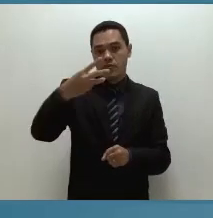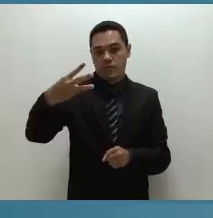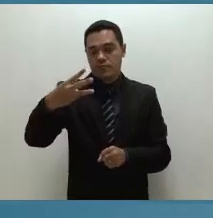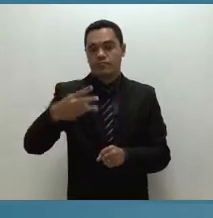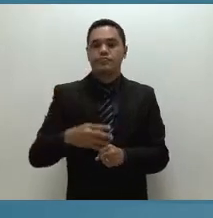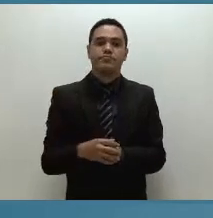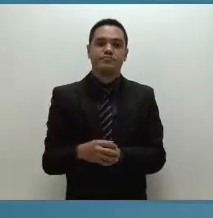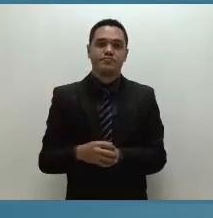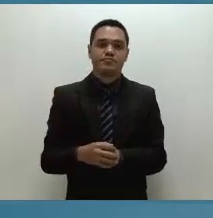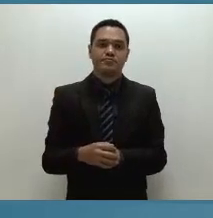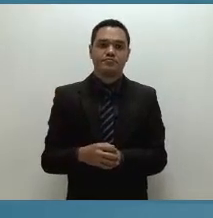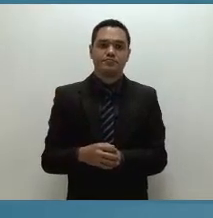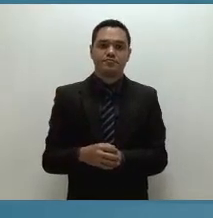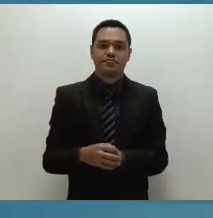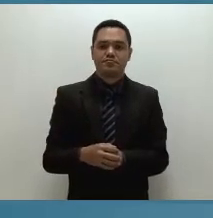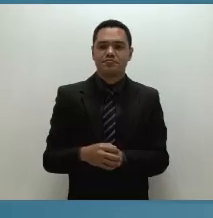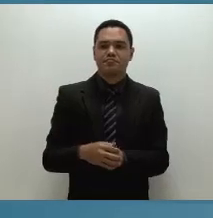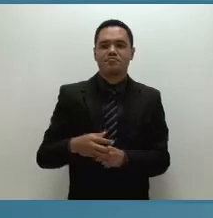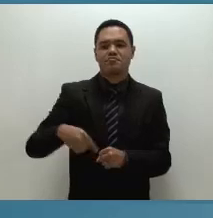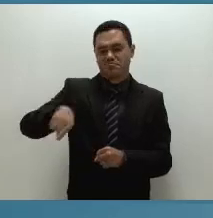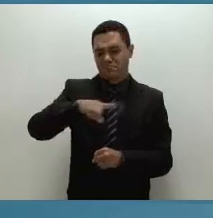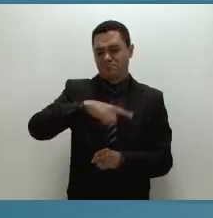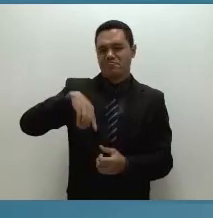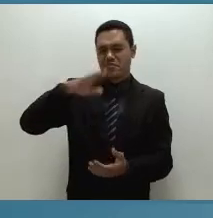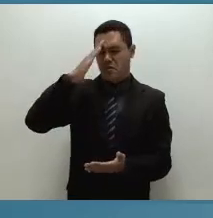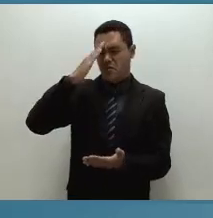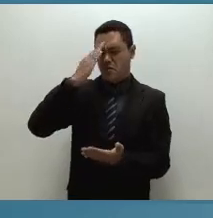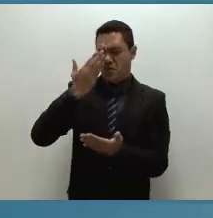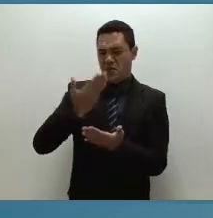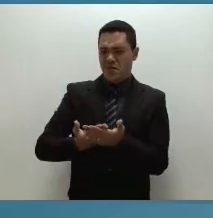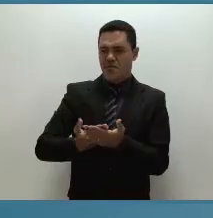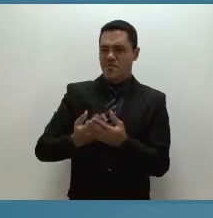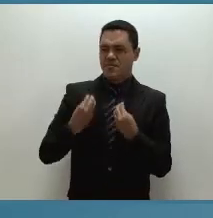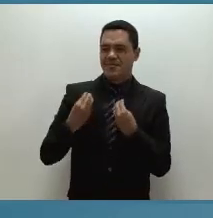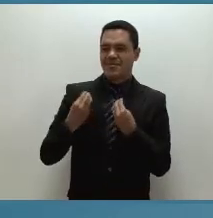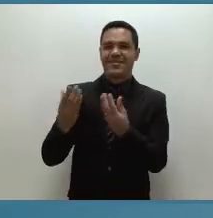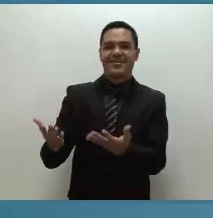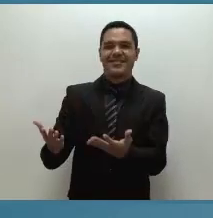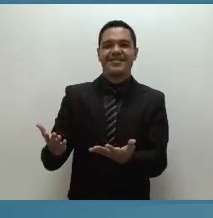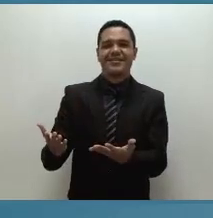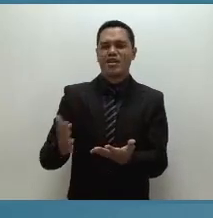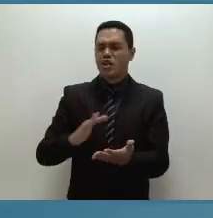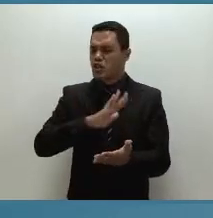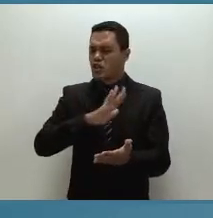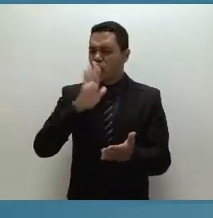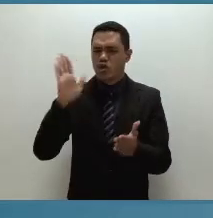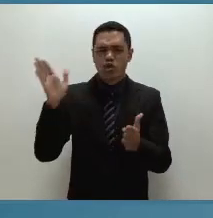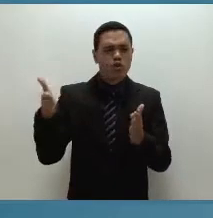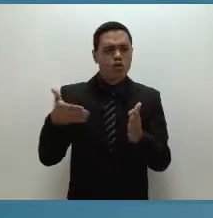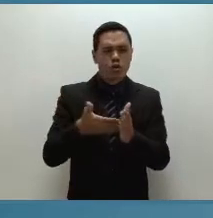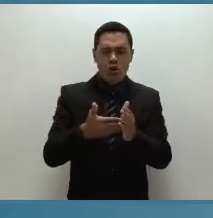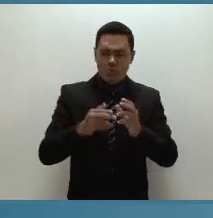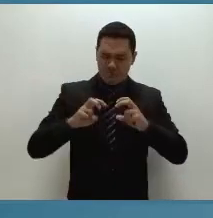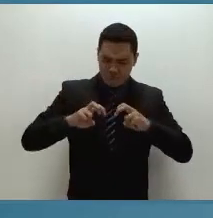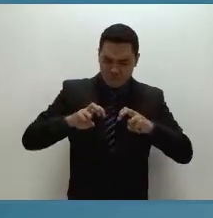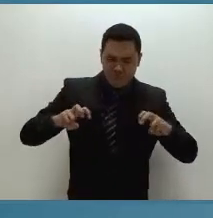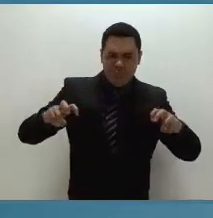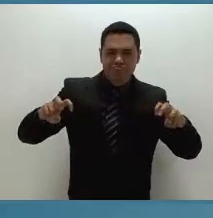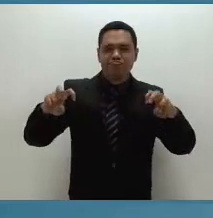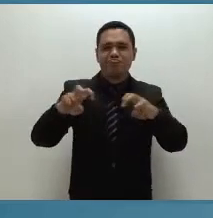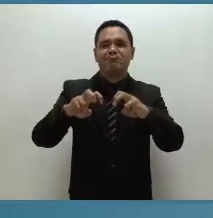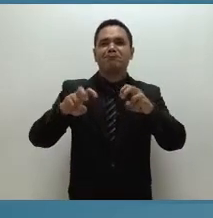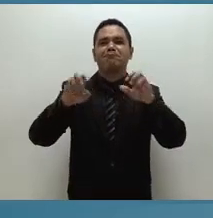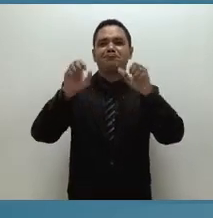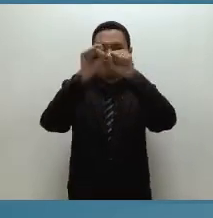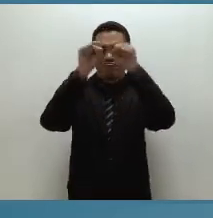com a confiança aqui depositada por todos os membros deste tribunal,